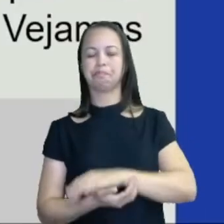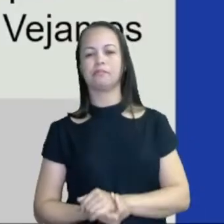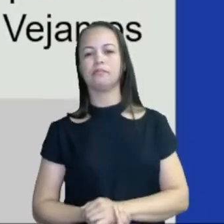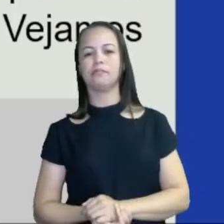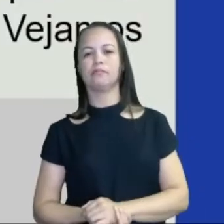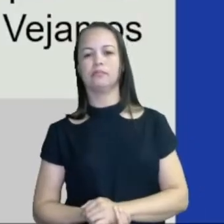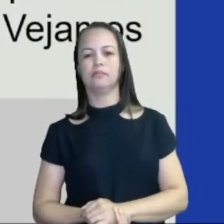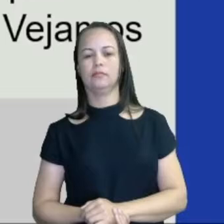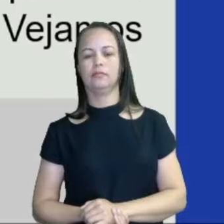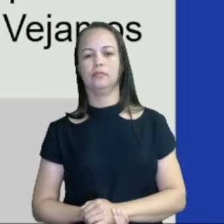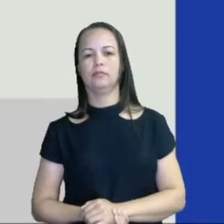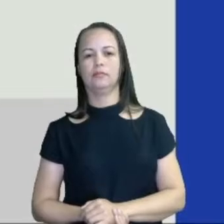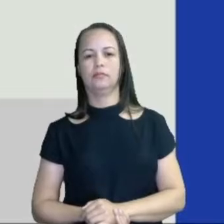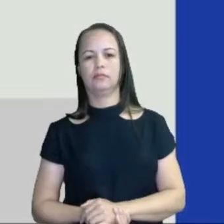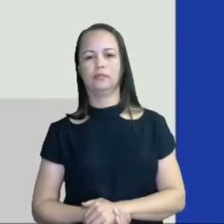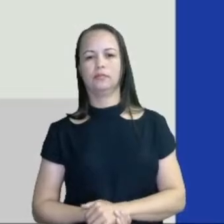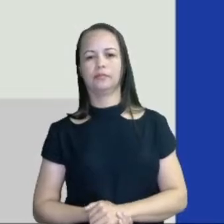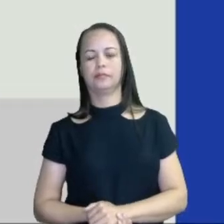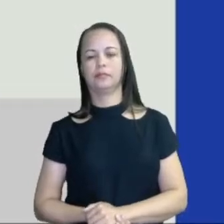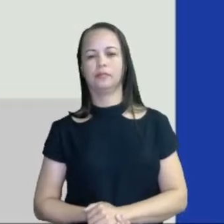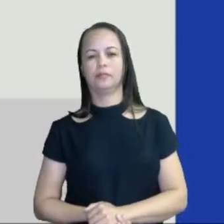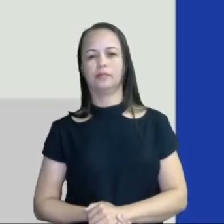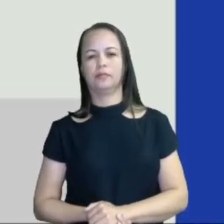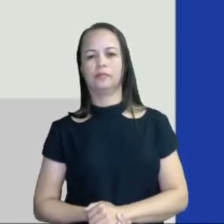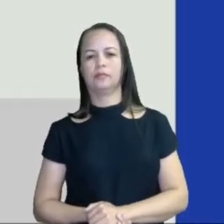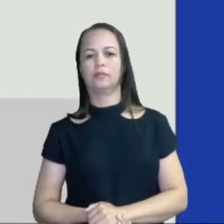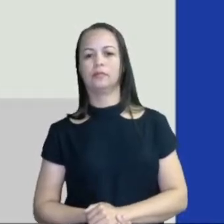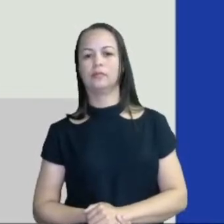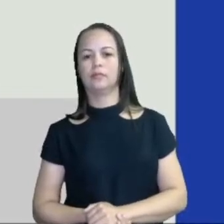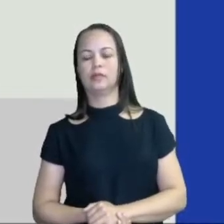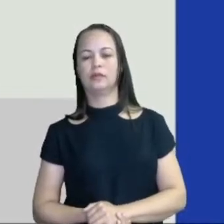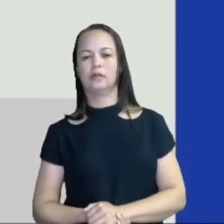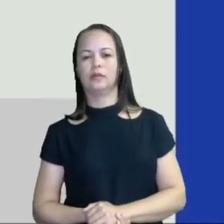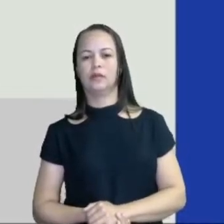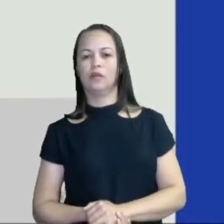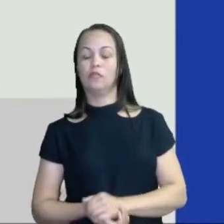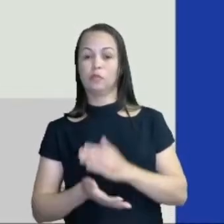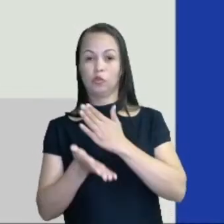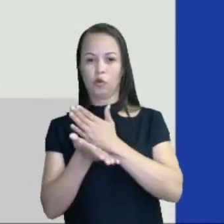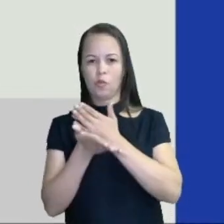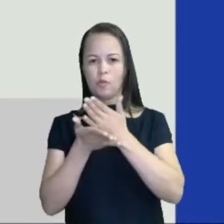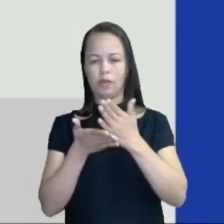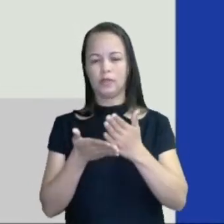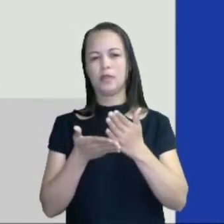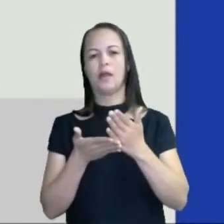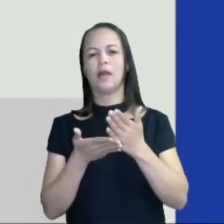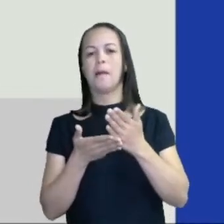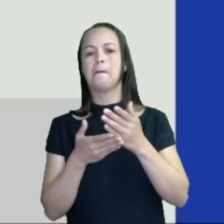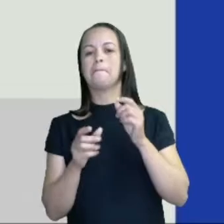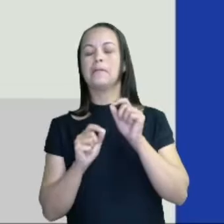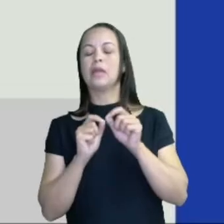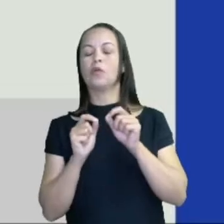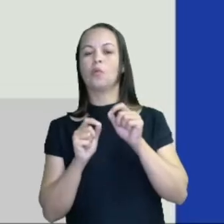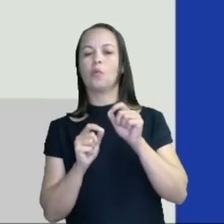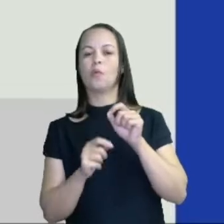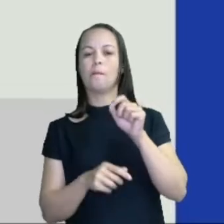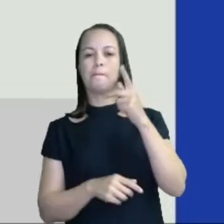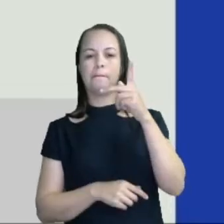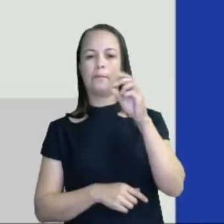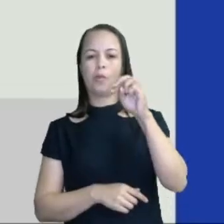Certo? Vamos lá? Primeiramente, vamos começar pelo ponto